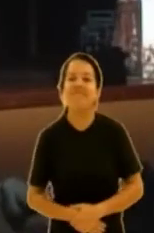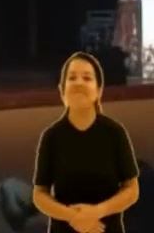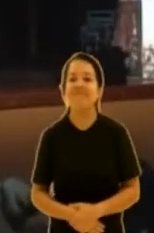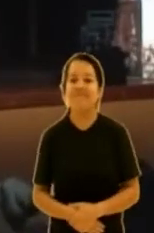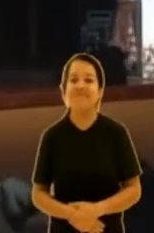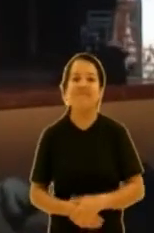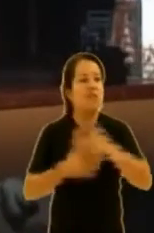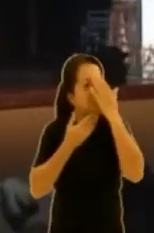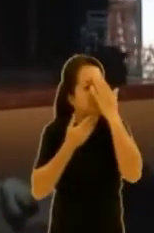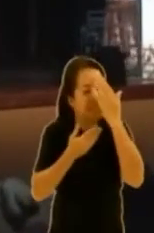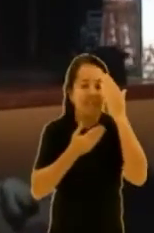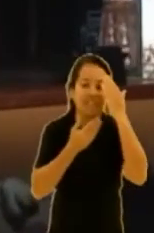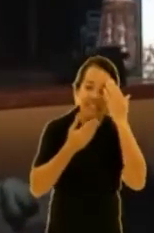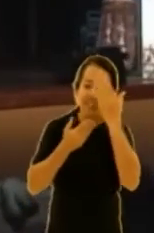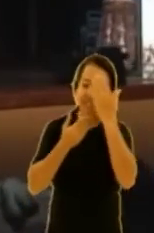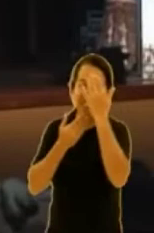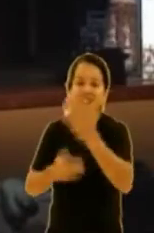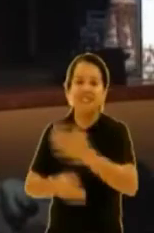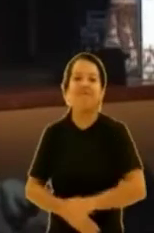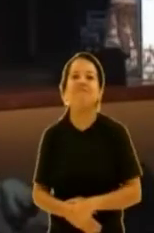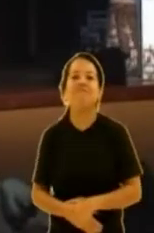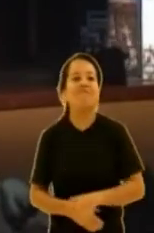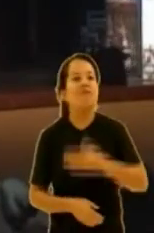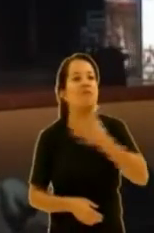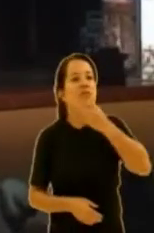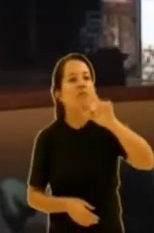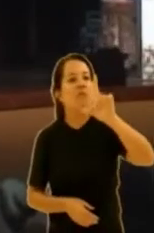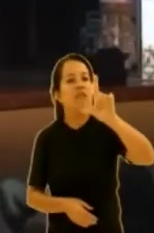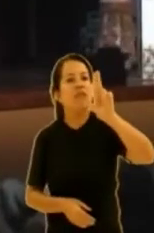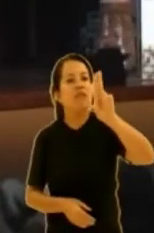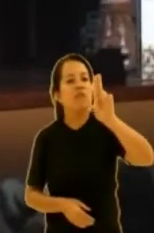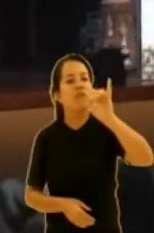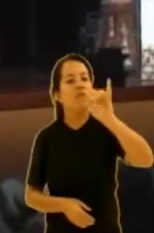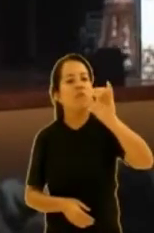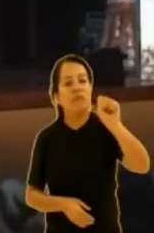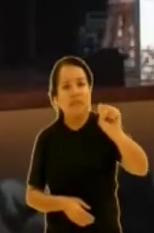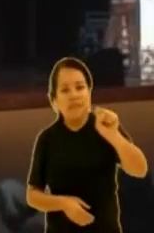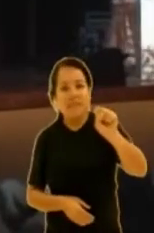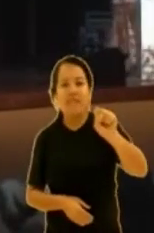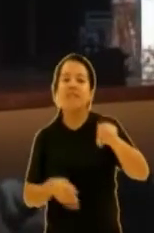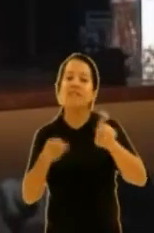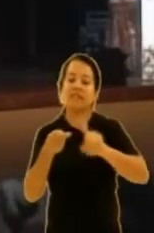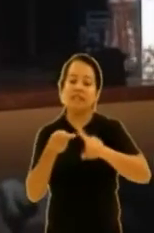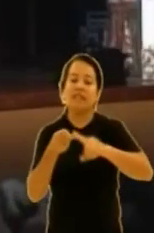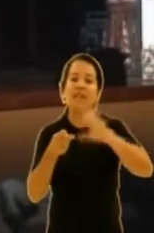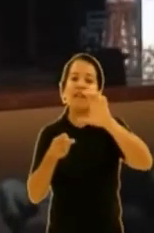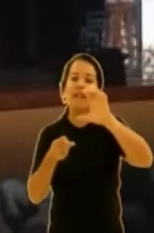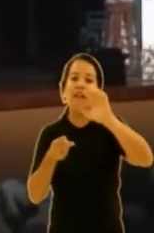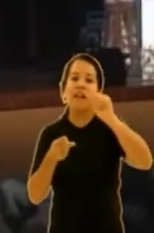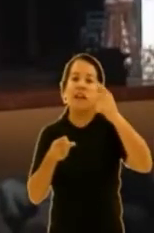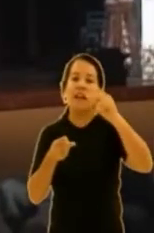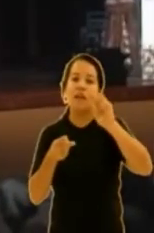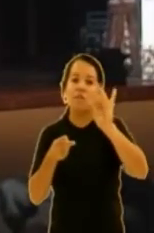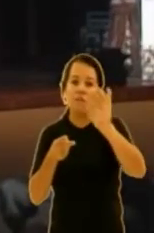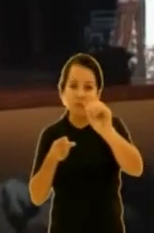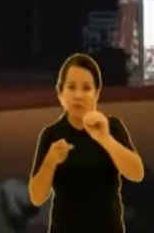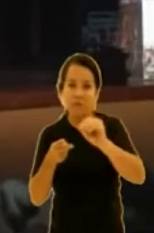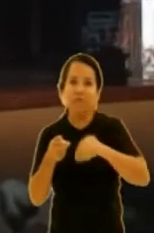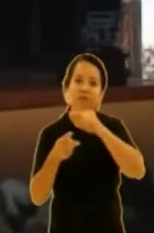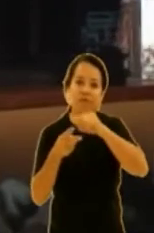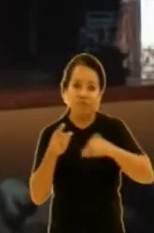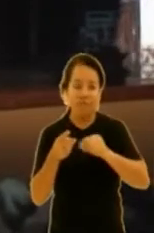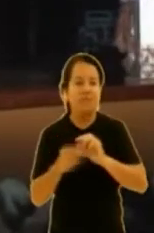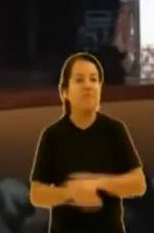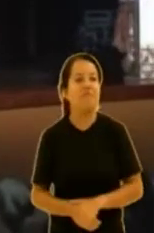Obrigada ao Luiz Walter Lima e ao Romeu Caputo. antes de dar continuidade às